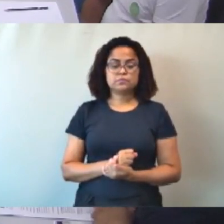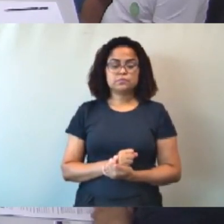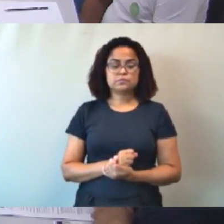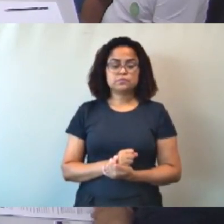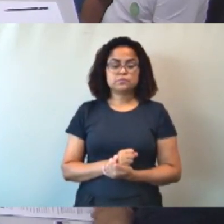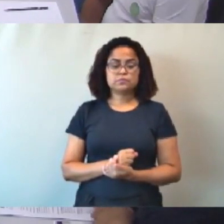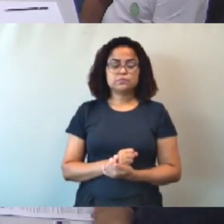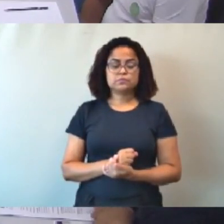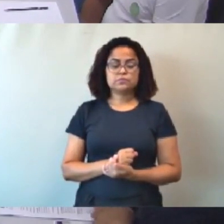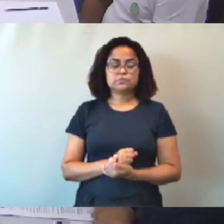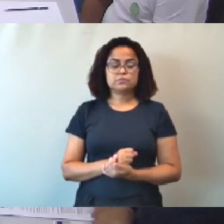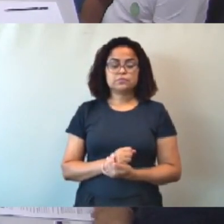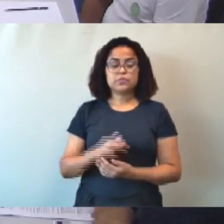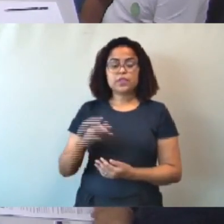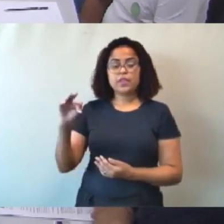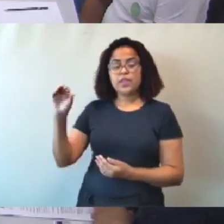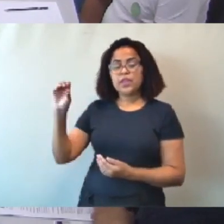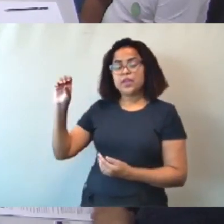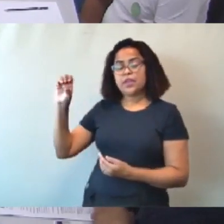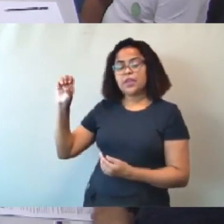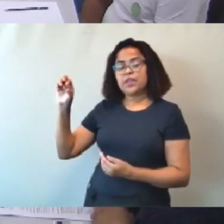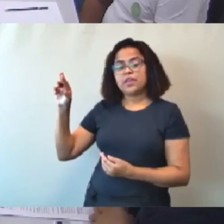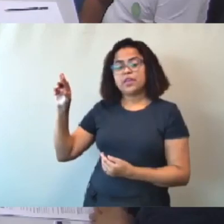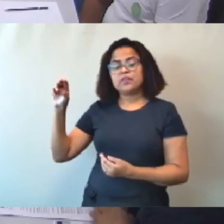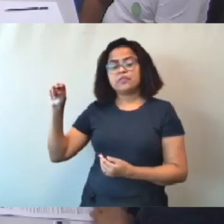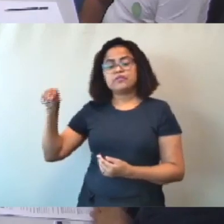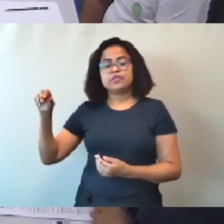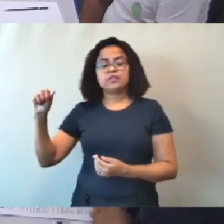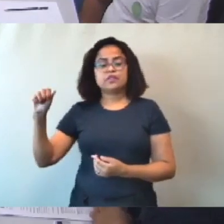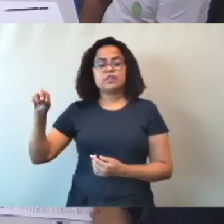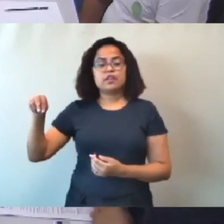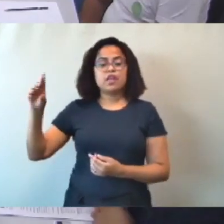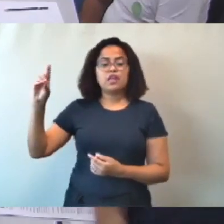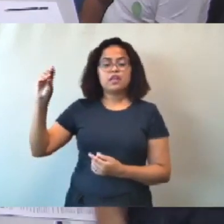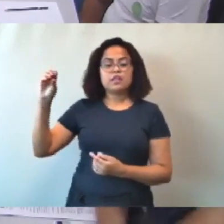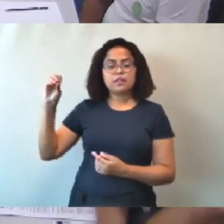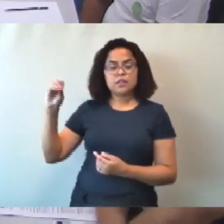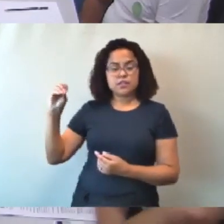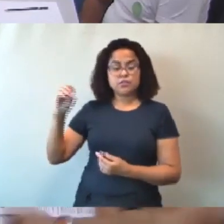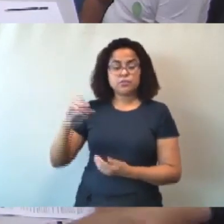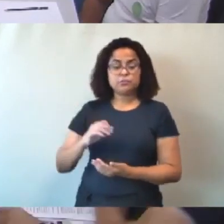Fernando Valério, do BB e da Loja Luz. Fernando.